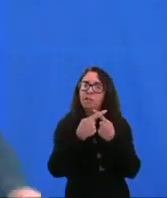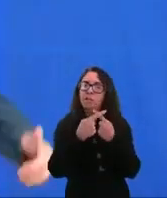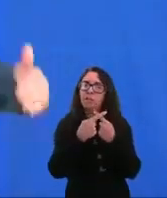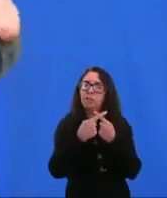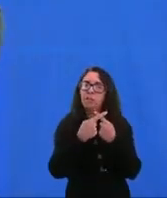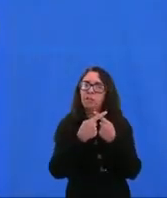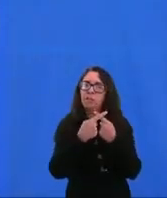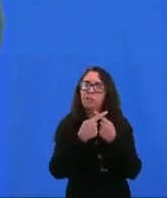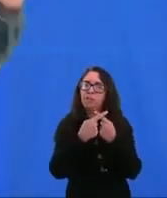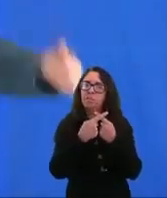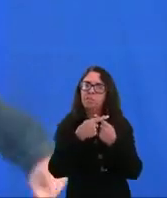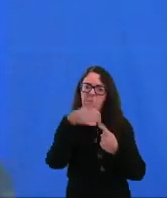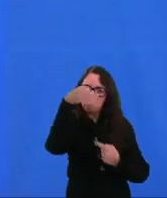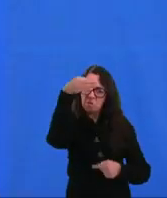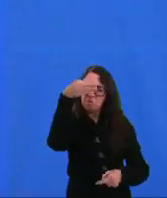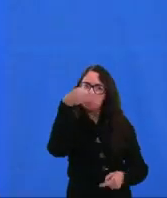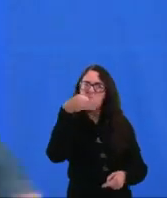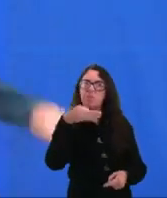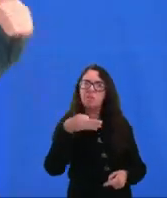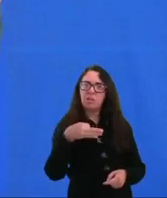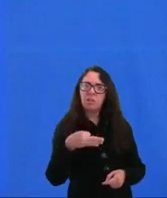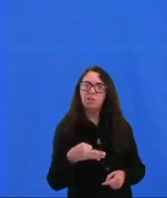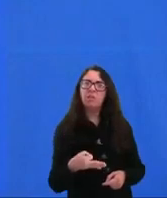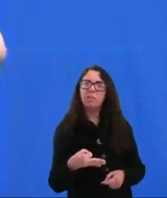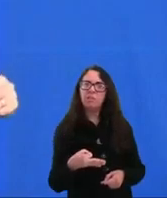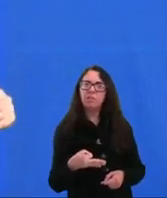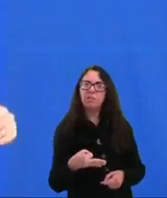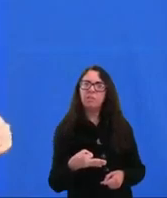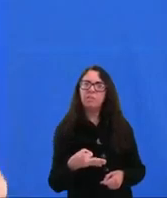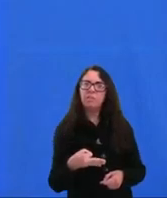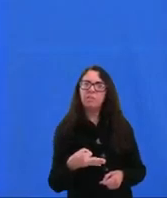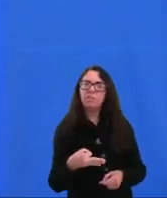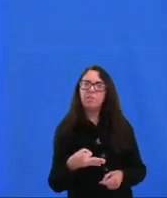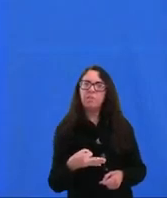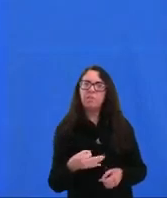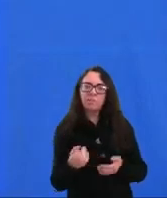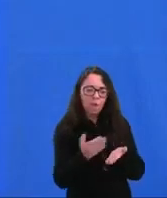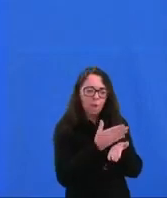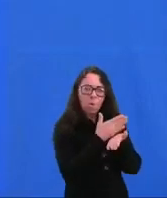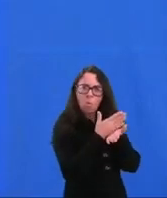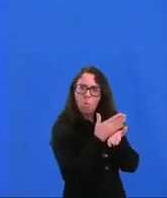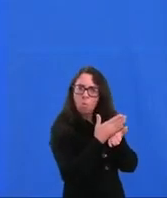forte, participação dos leigos e boa organização? Ou